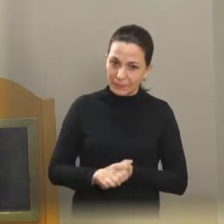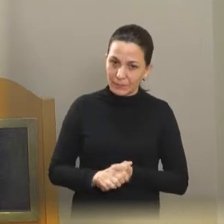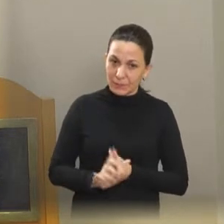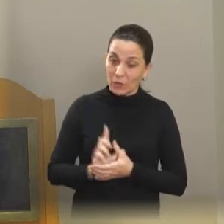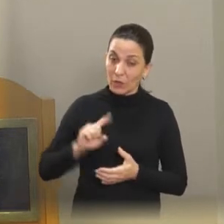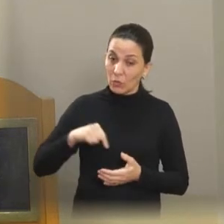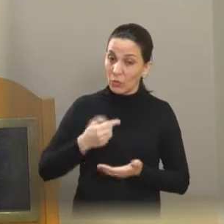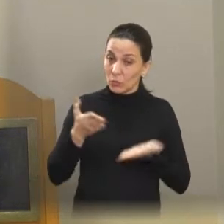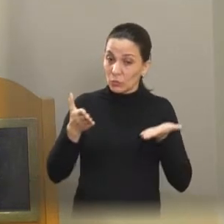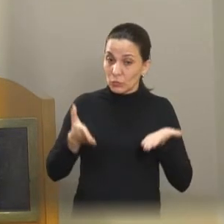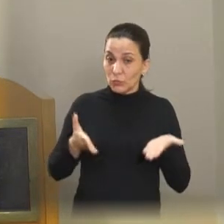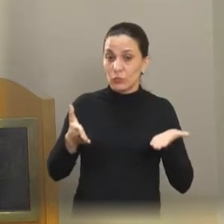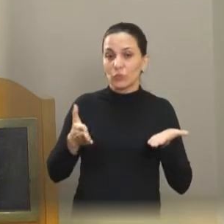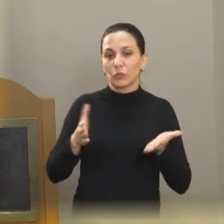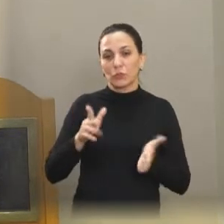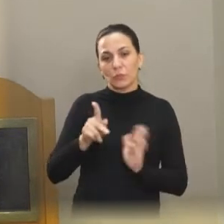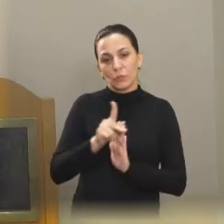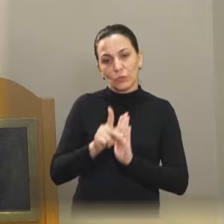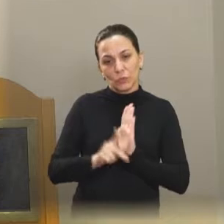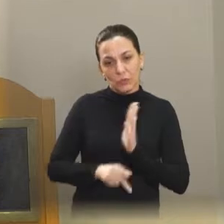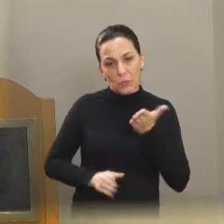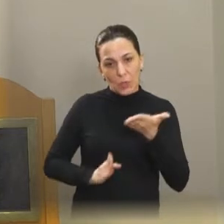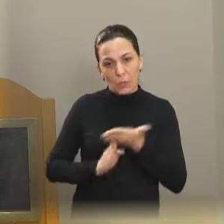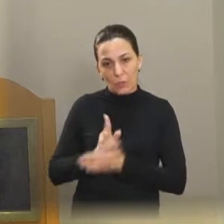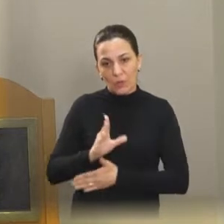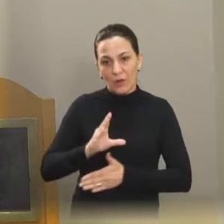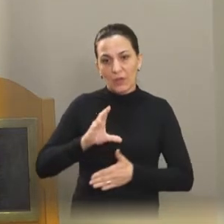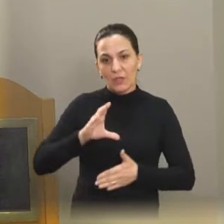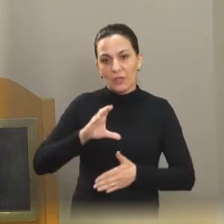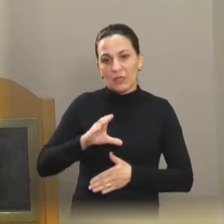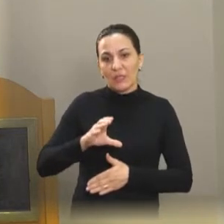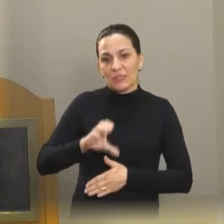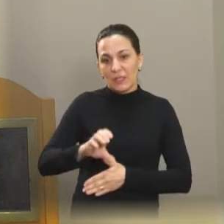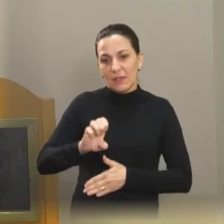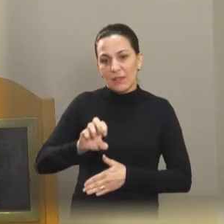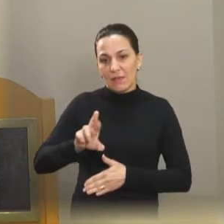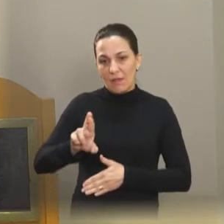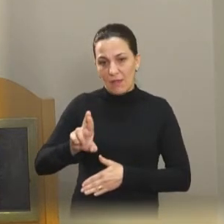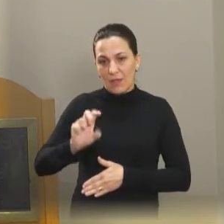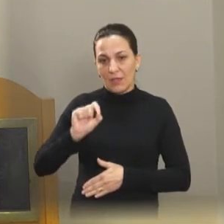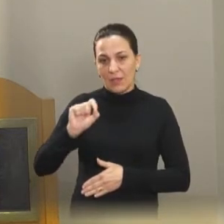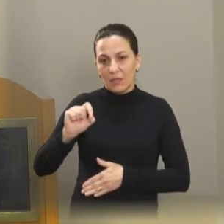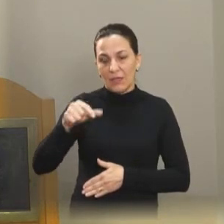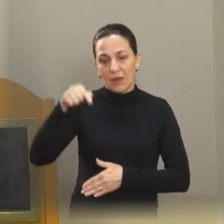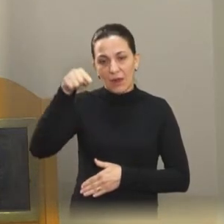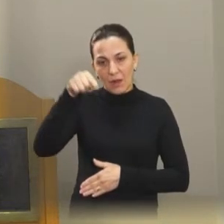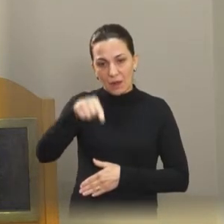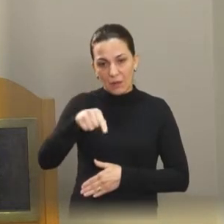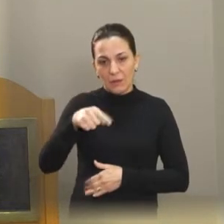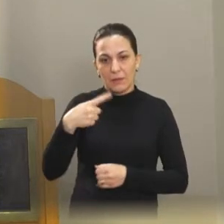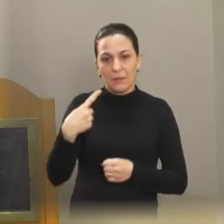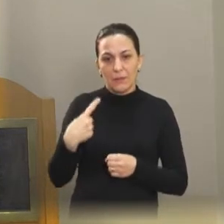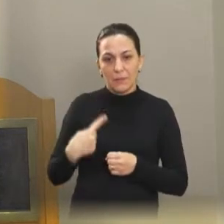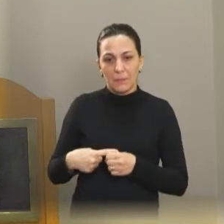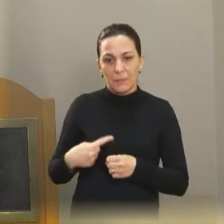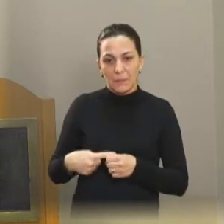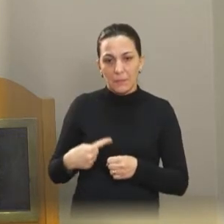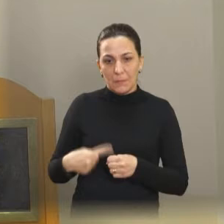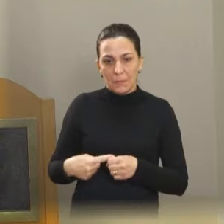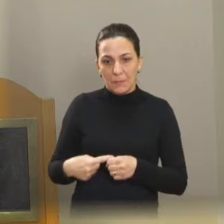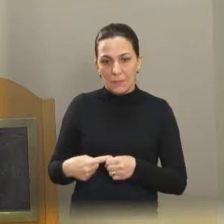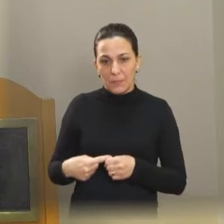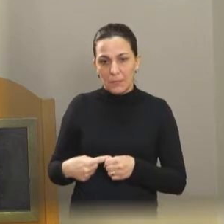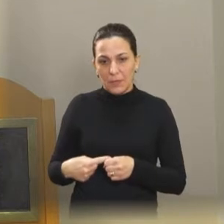aprovar nessa casa hoje o projeto da creche né E vai fazer lá no o